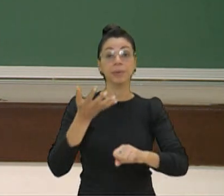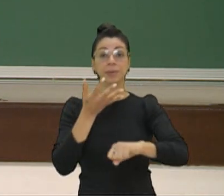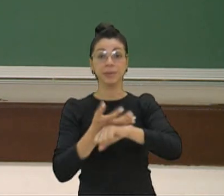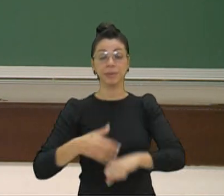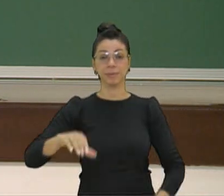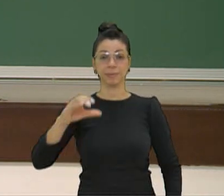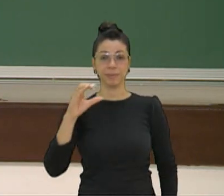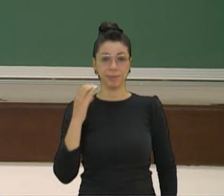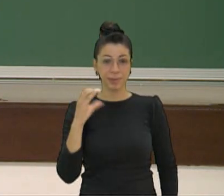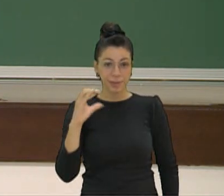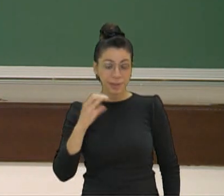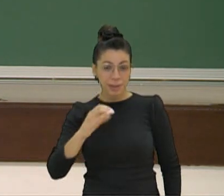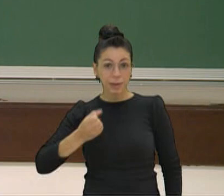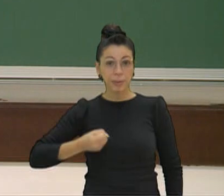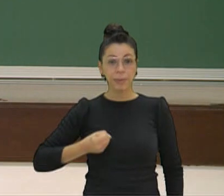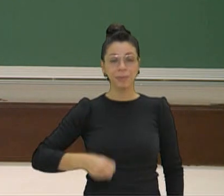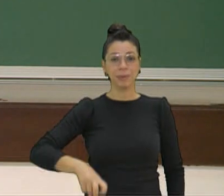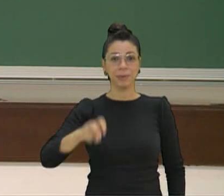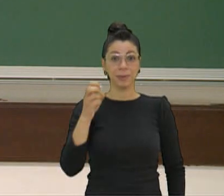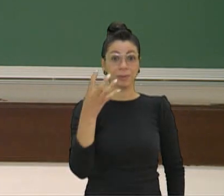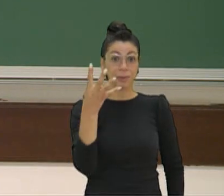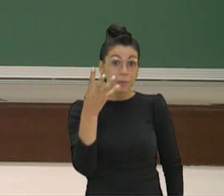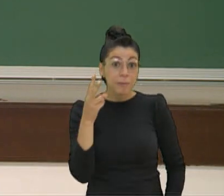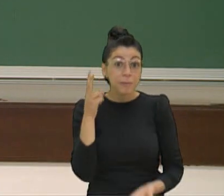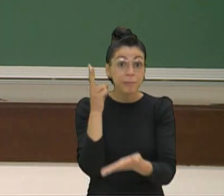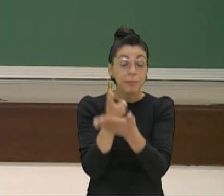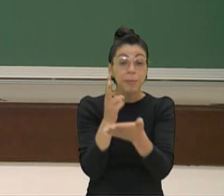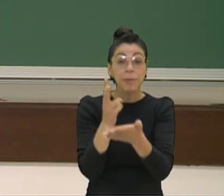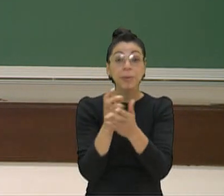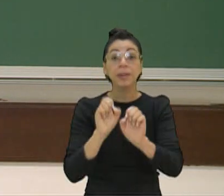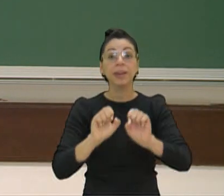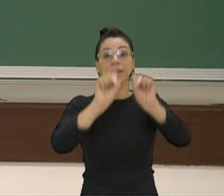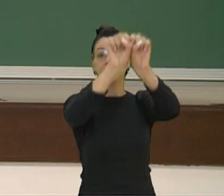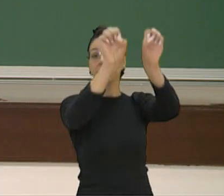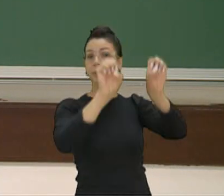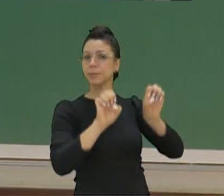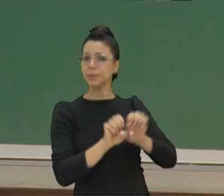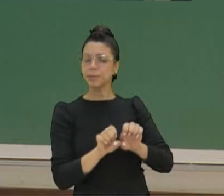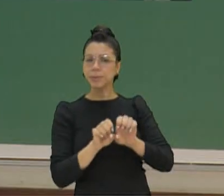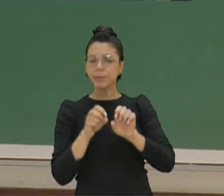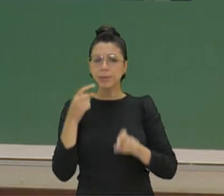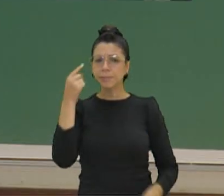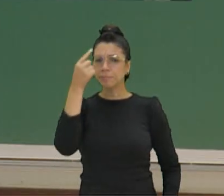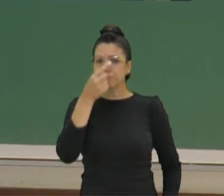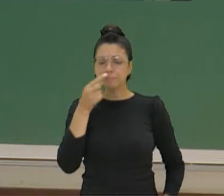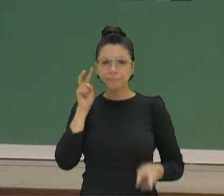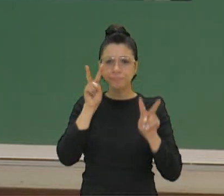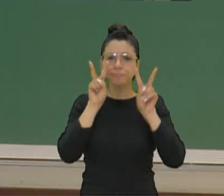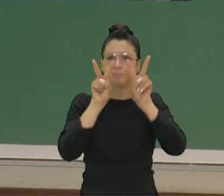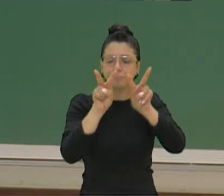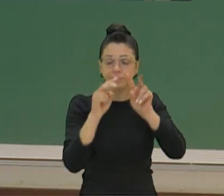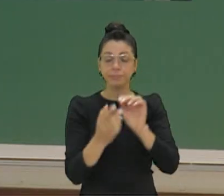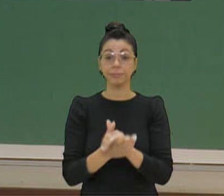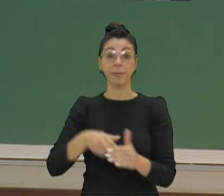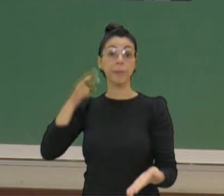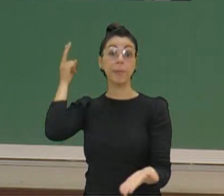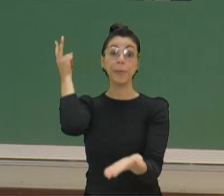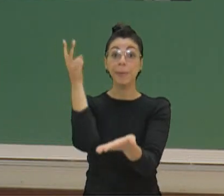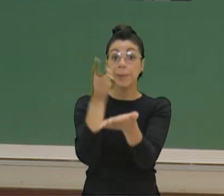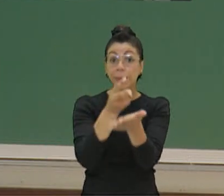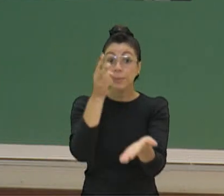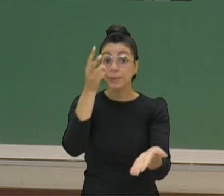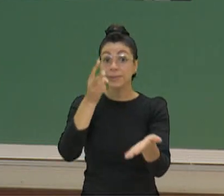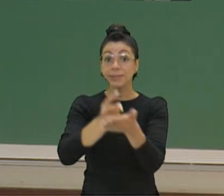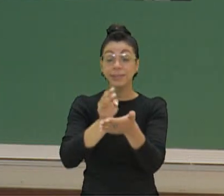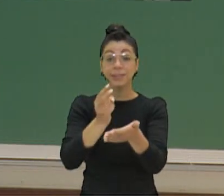aula número 54, nós vamos falar da estrutura da visão. E isso mesmo, a gente está dando uma continuidade da